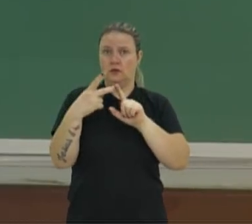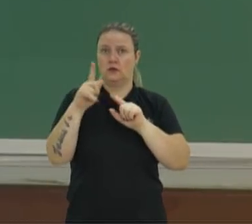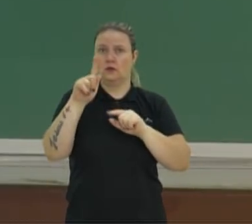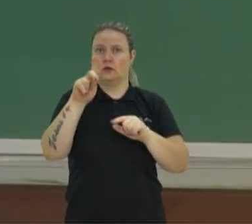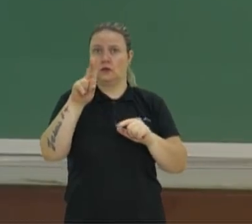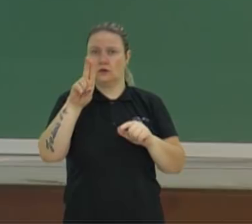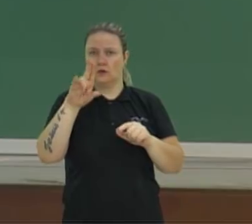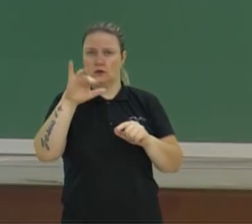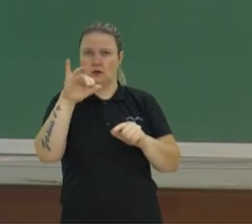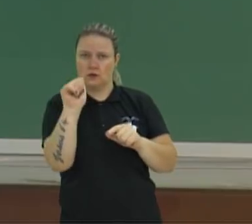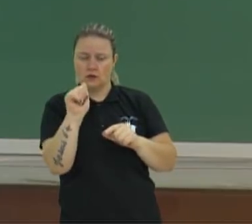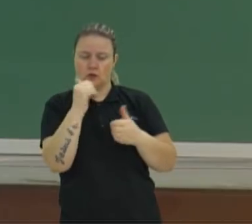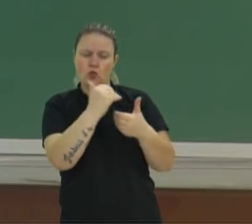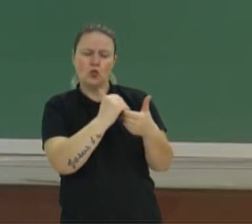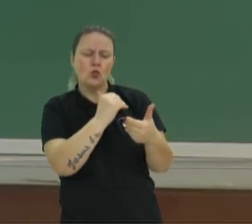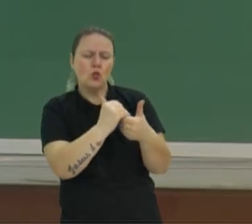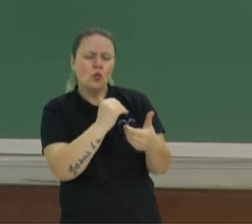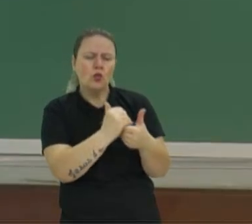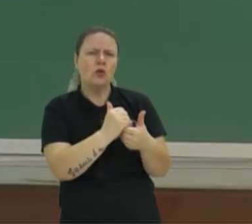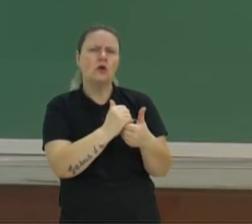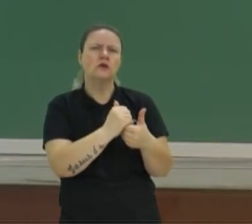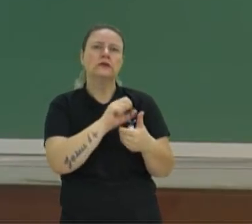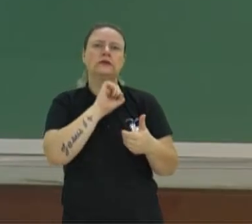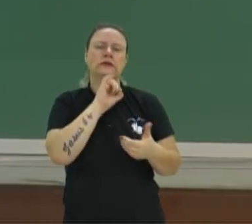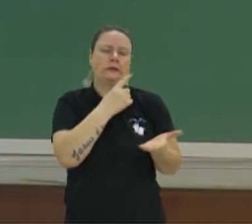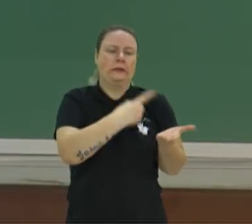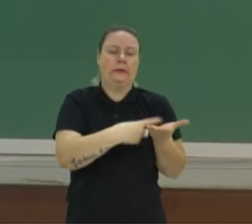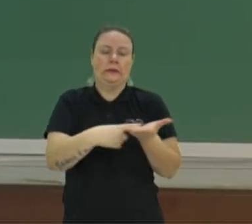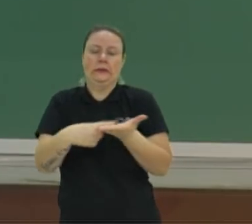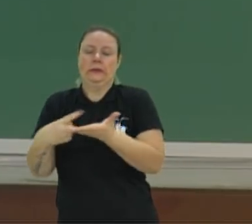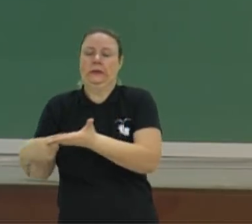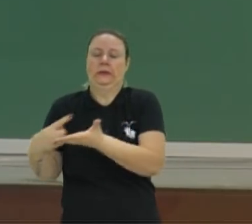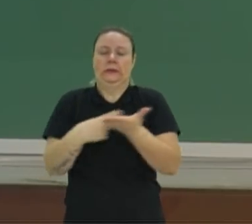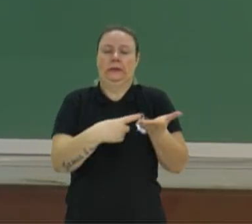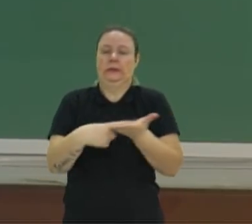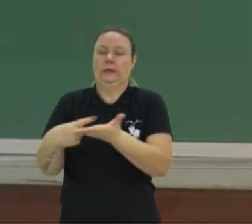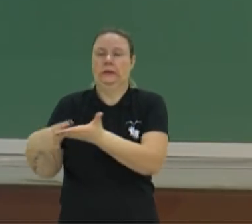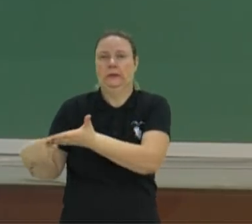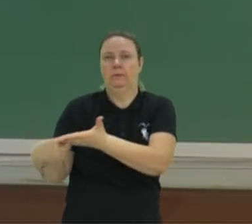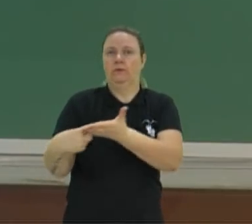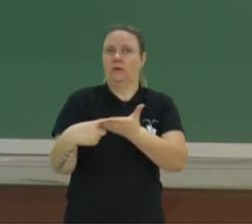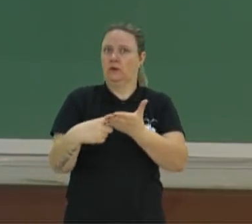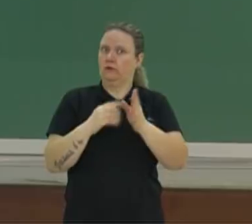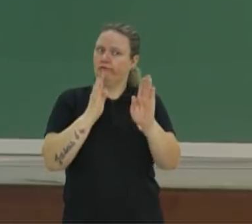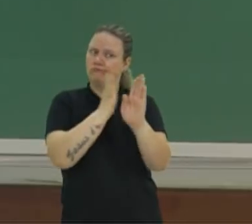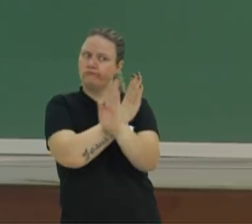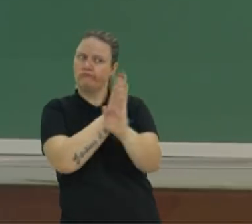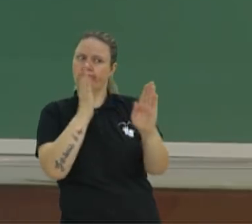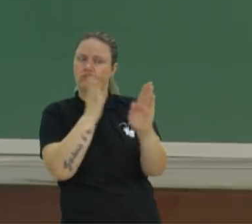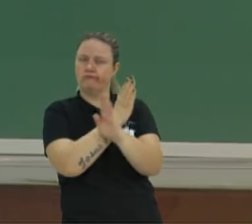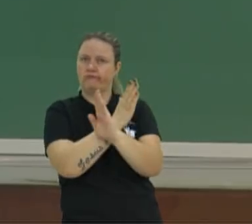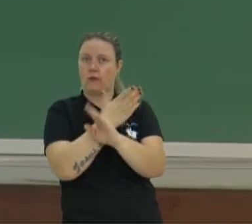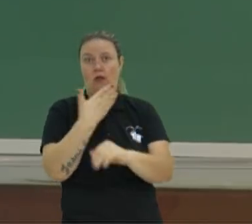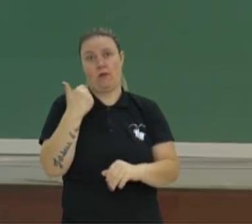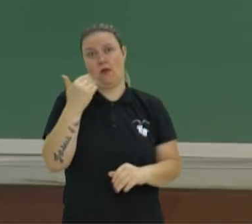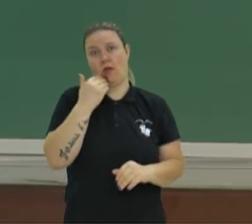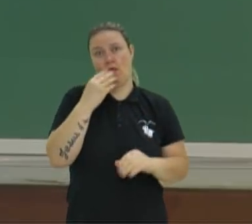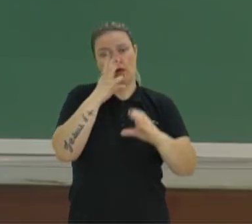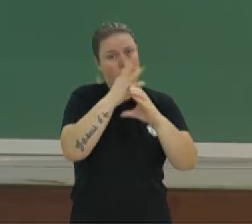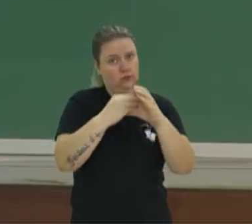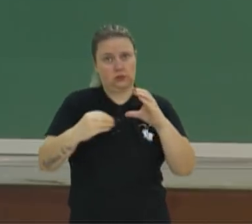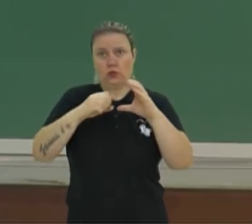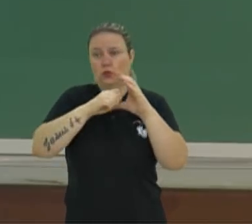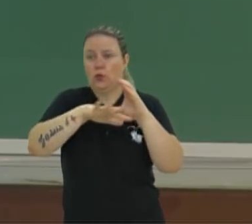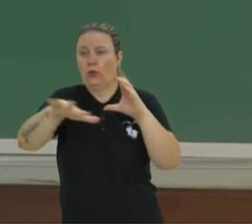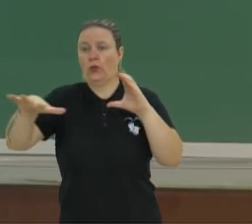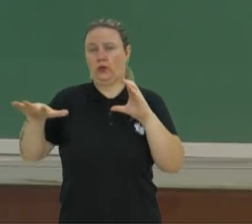no finalzinho. Se for uma corrente sem autoria, desconfie e, de preferência, não compartilhe. A mesma ideia da